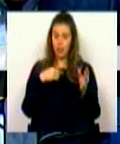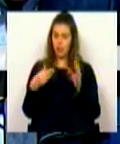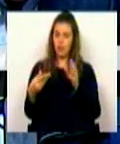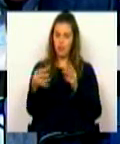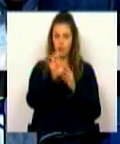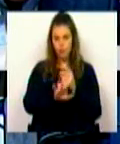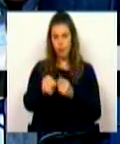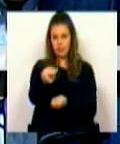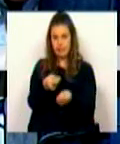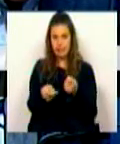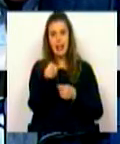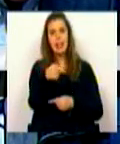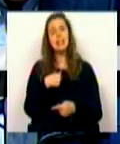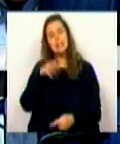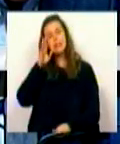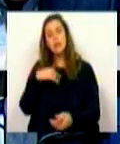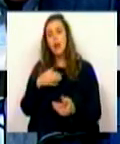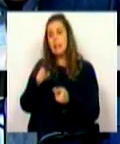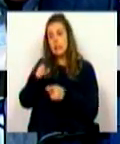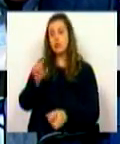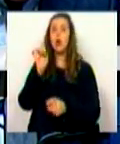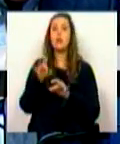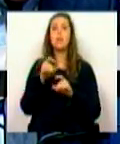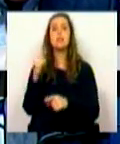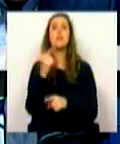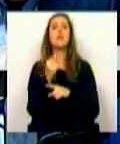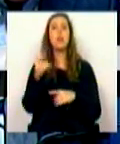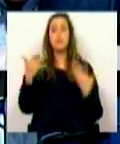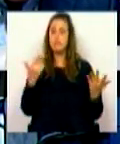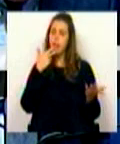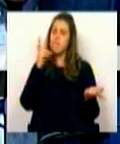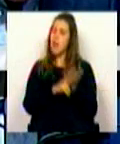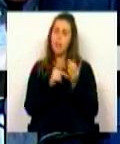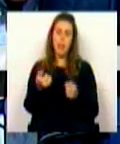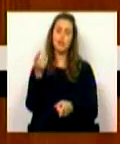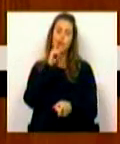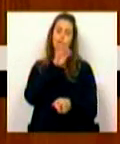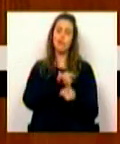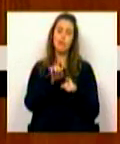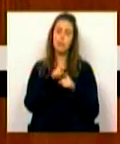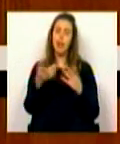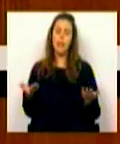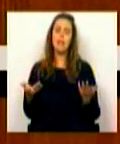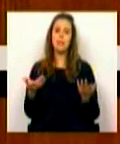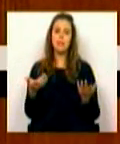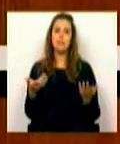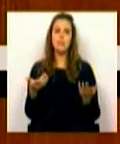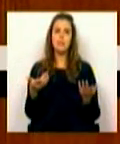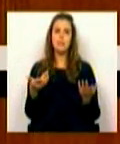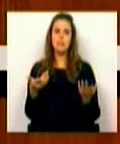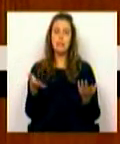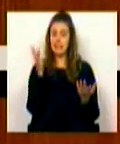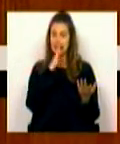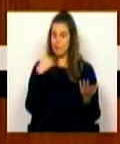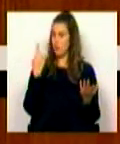dinâmica é saber o que é que impulsiona essa dinâmica. Ora, a verdade é esta, Sr. Deputado. É que se